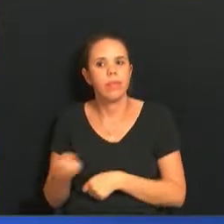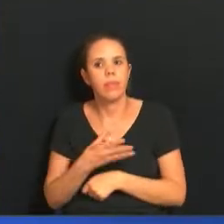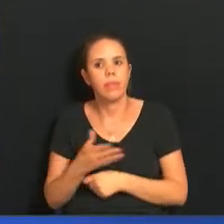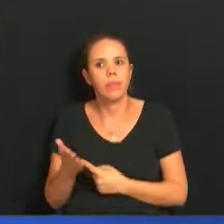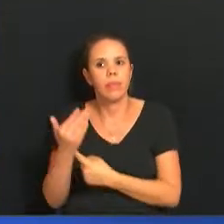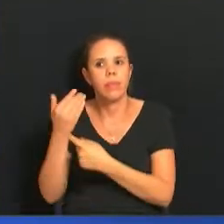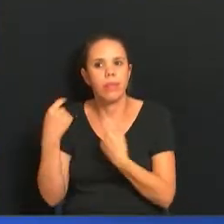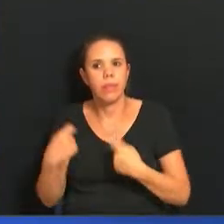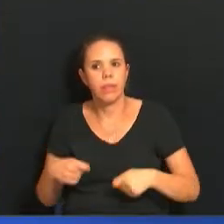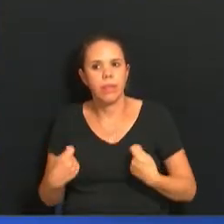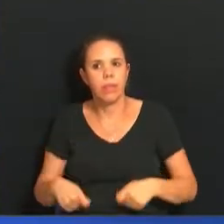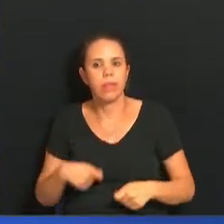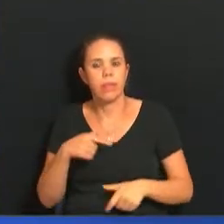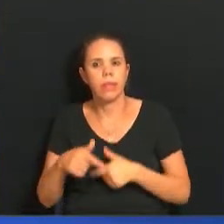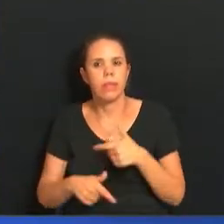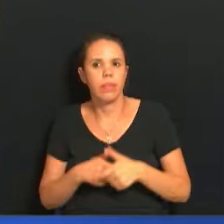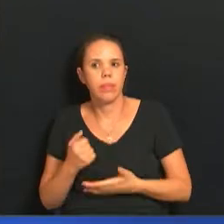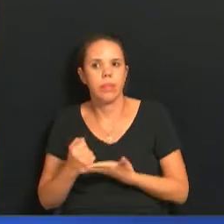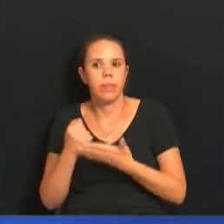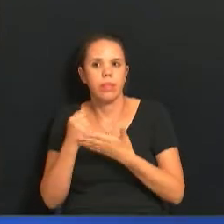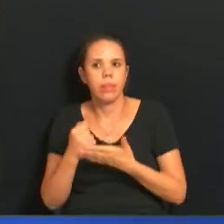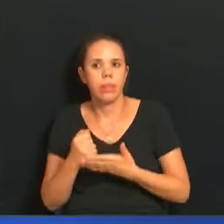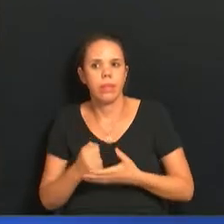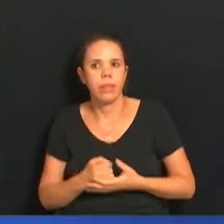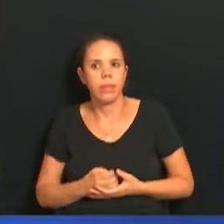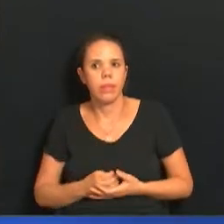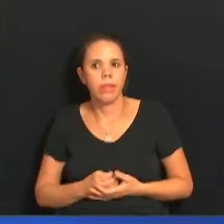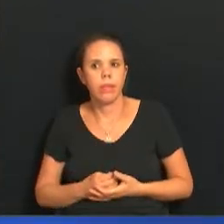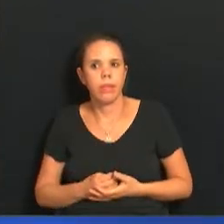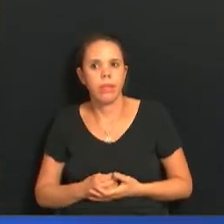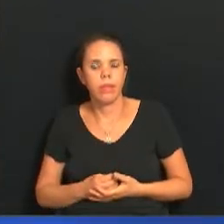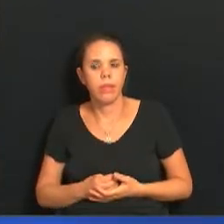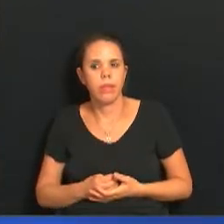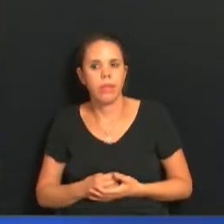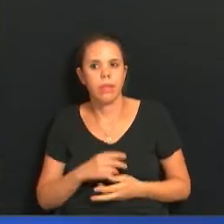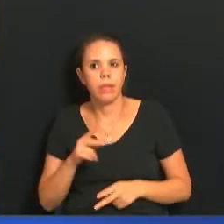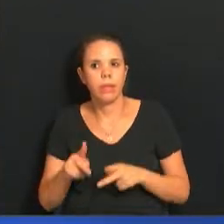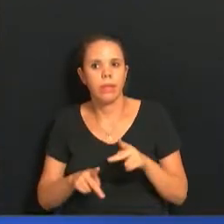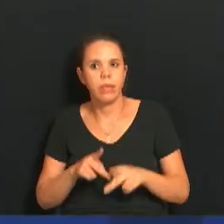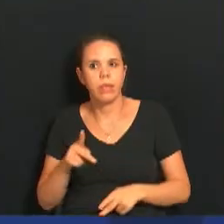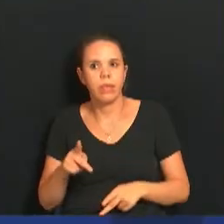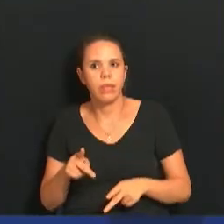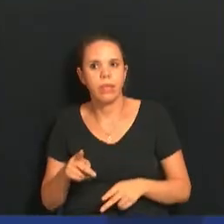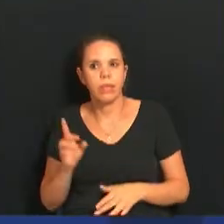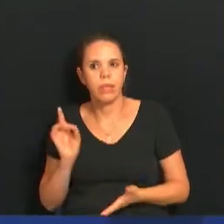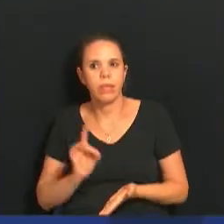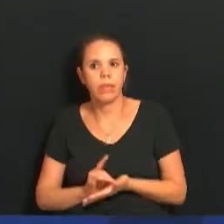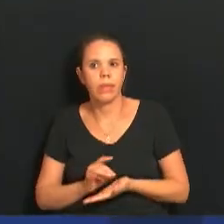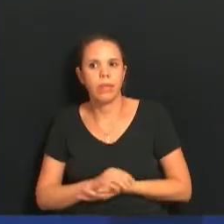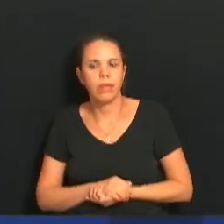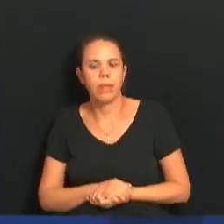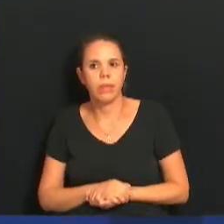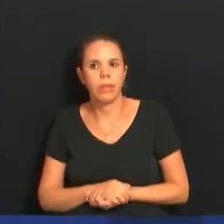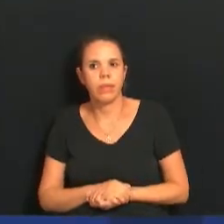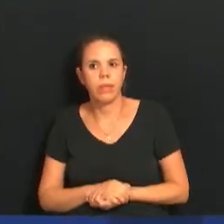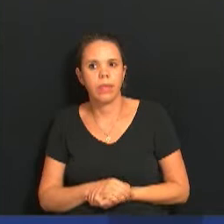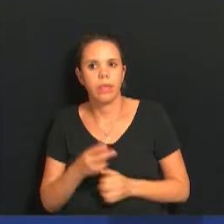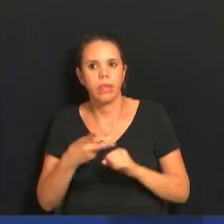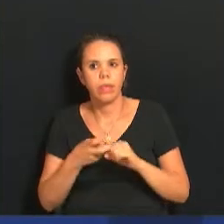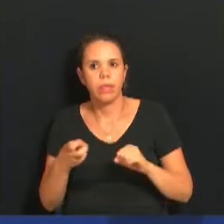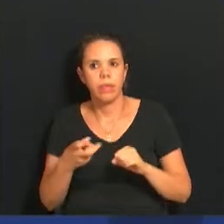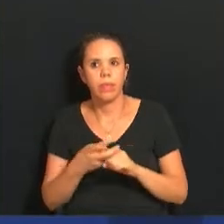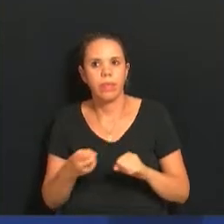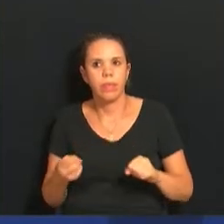gente precisa trabalhar e ajudar a nossa população com eficiência. O aplicativo conta